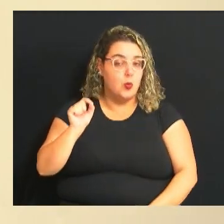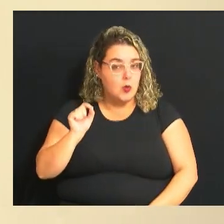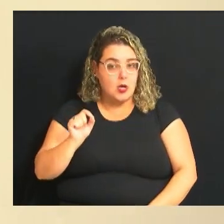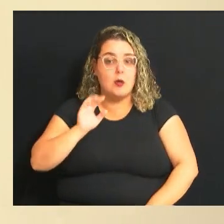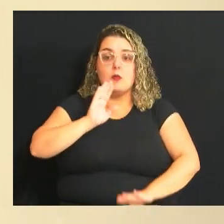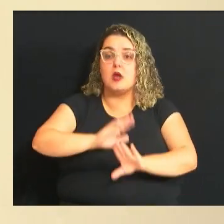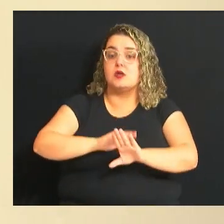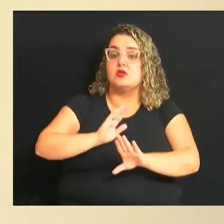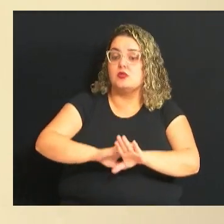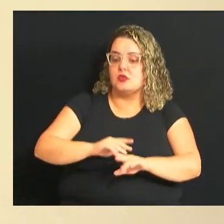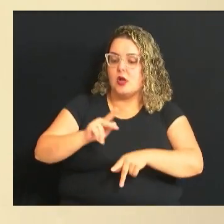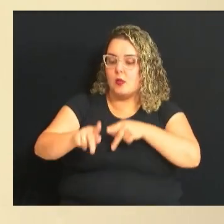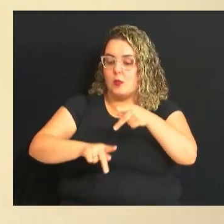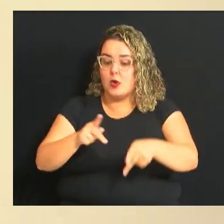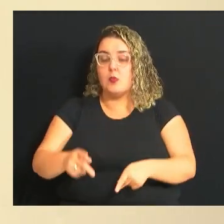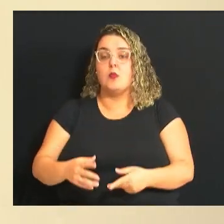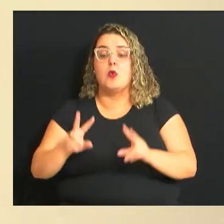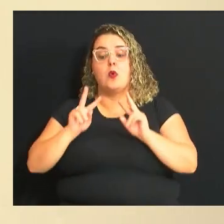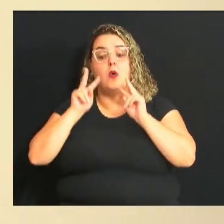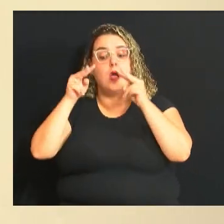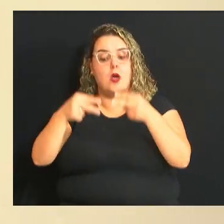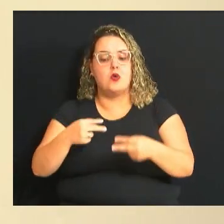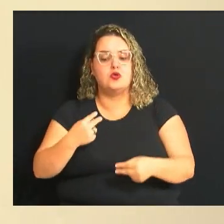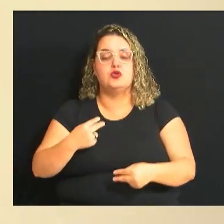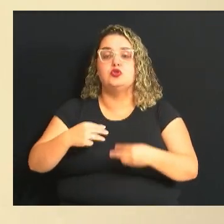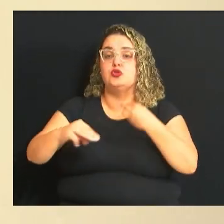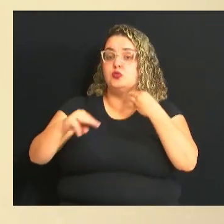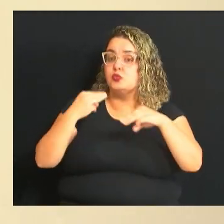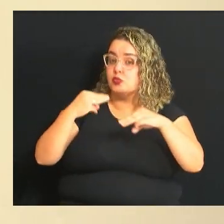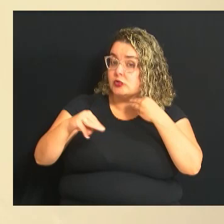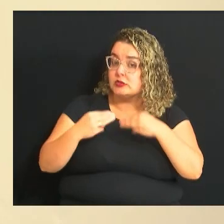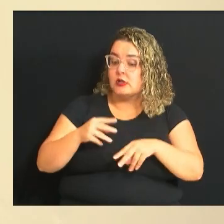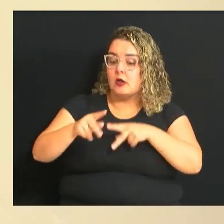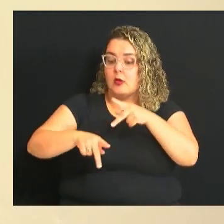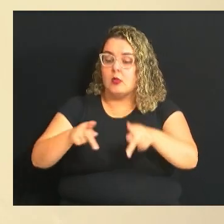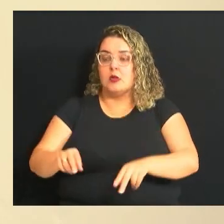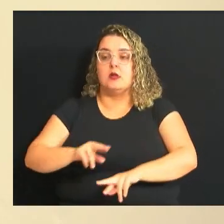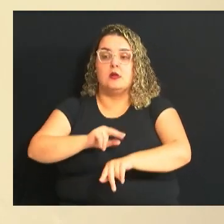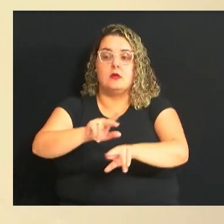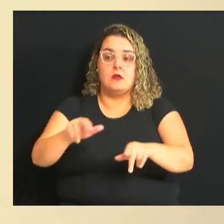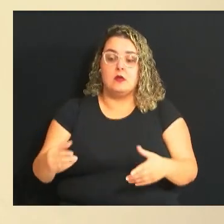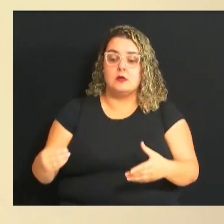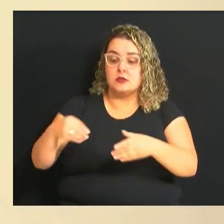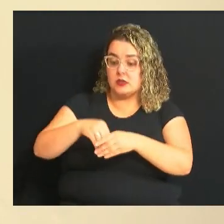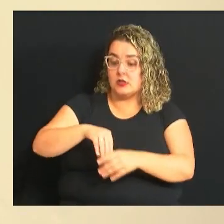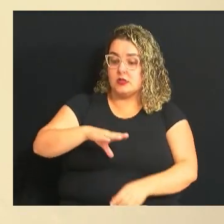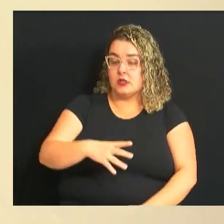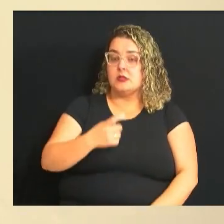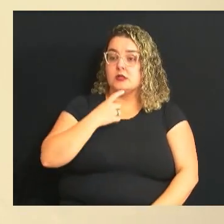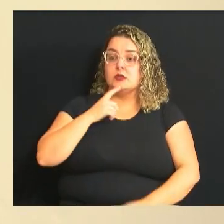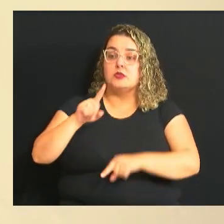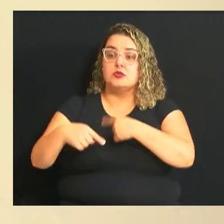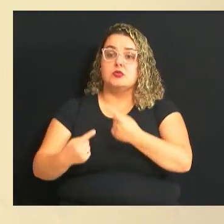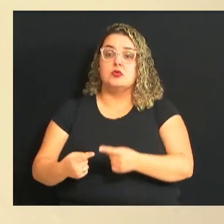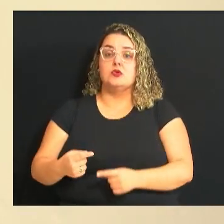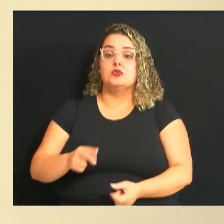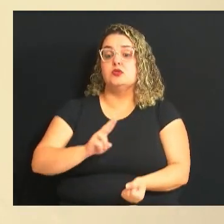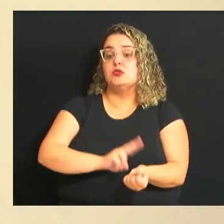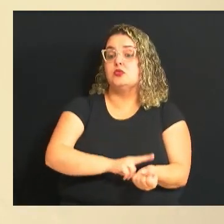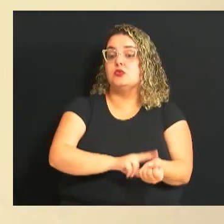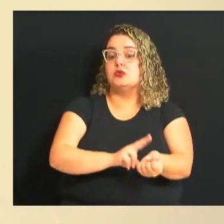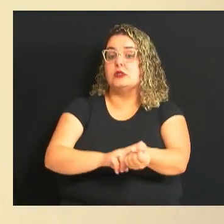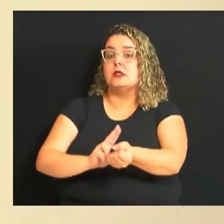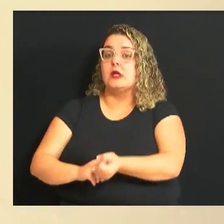uma atividade Popular né o reconhecimento de música popular porque já tem muitos reconhecimentos aqui dentro da cidade